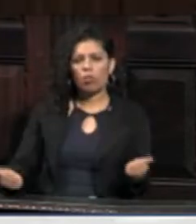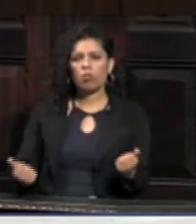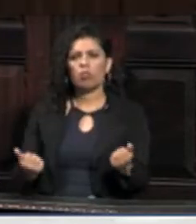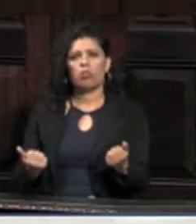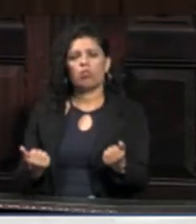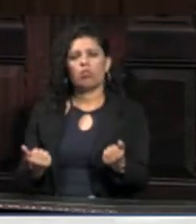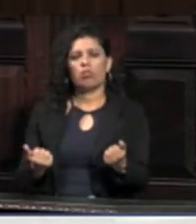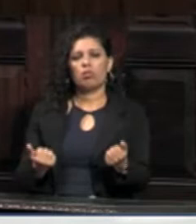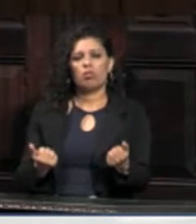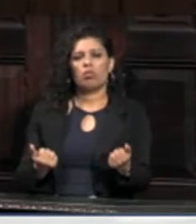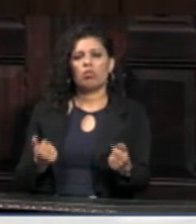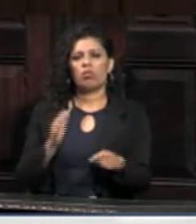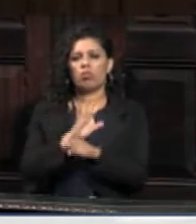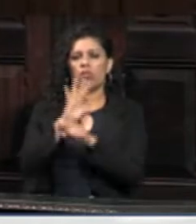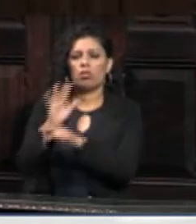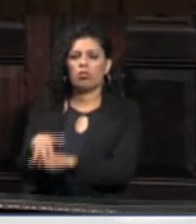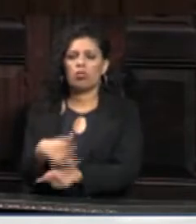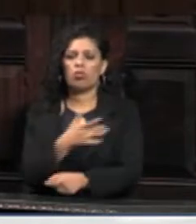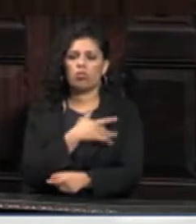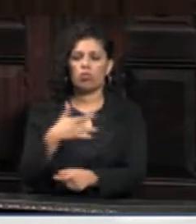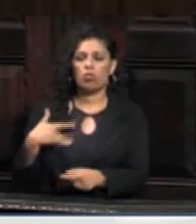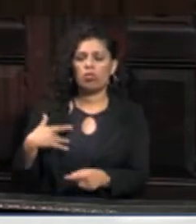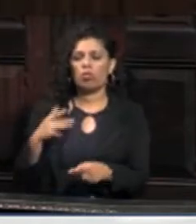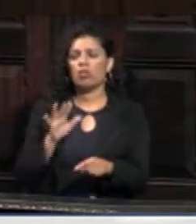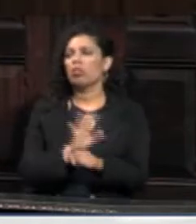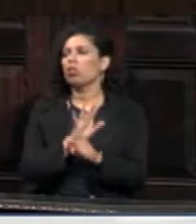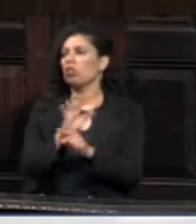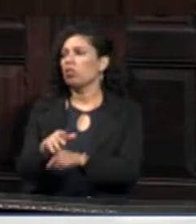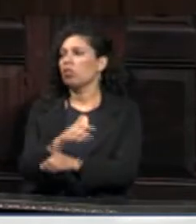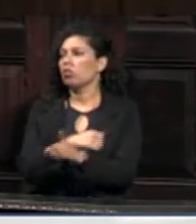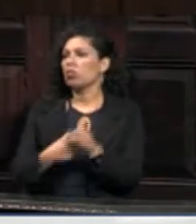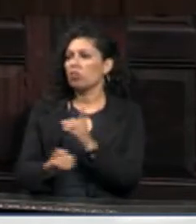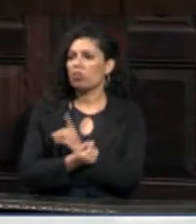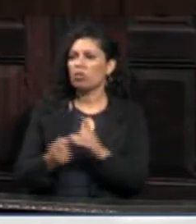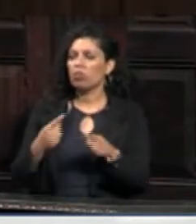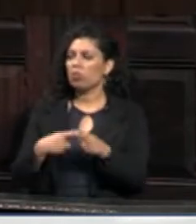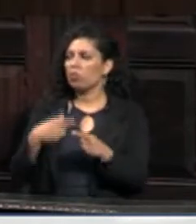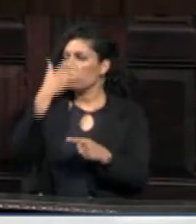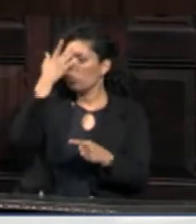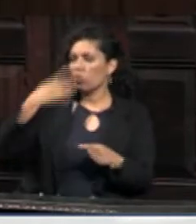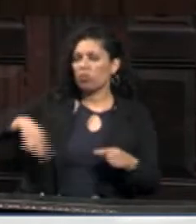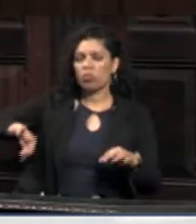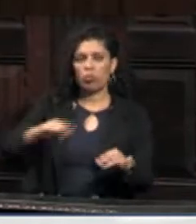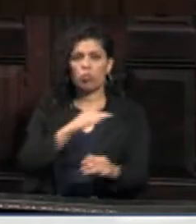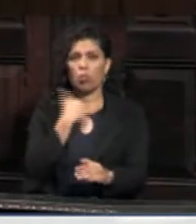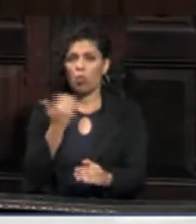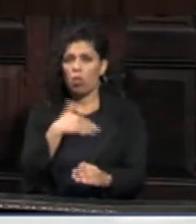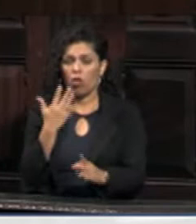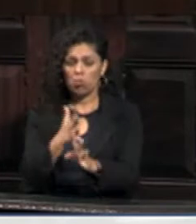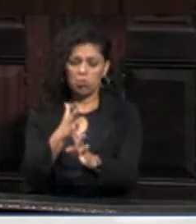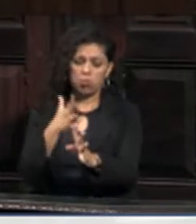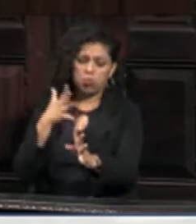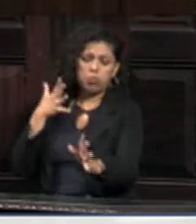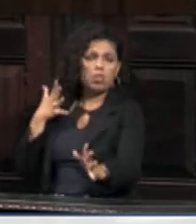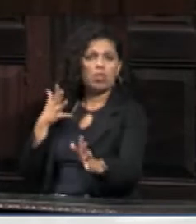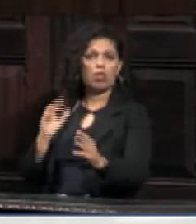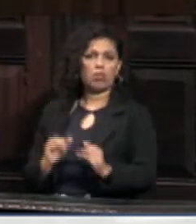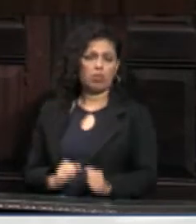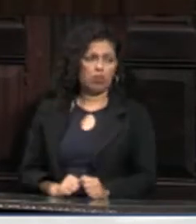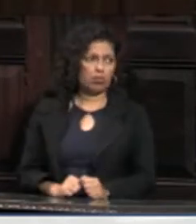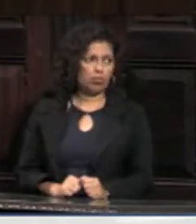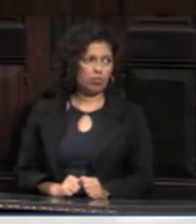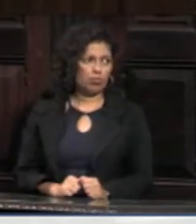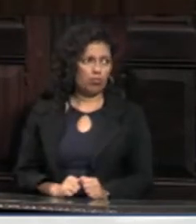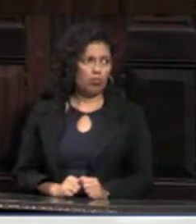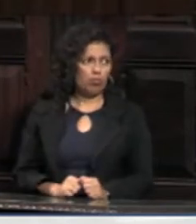esse sistema, em relação à população que está morrendo nessas filas virtuais, que na